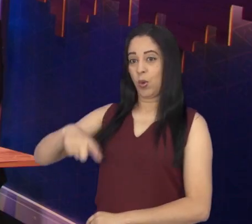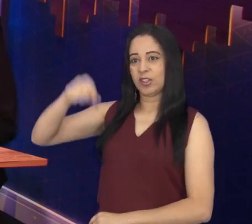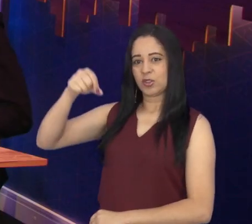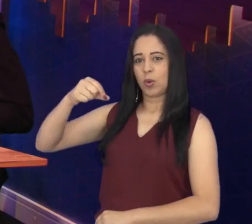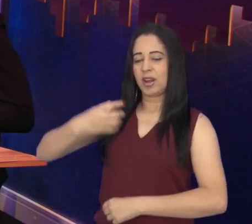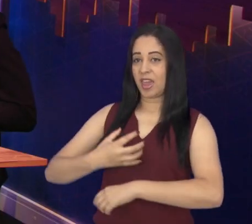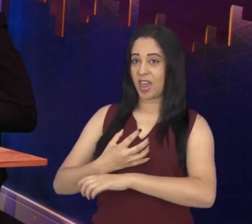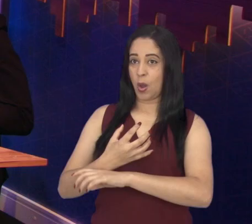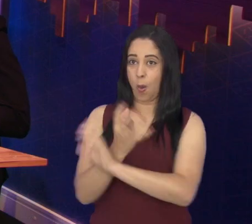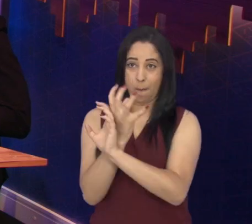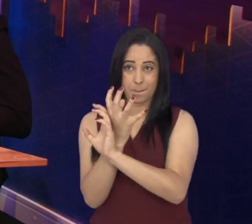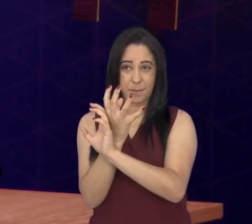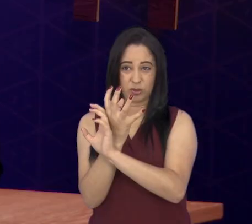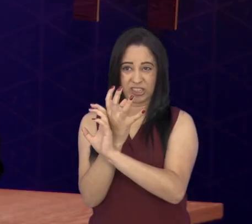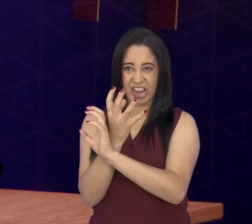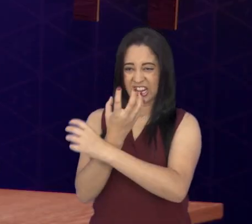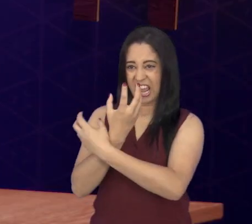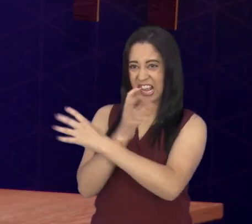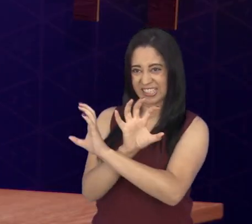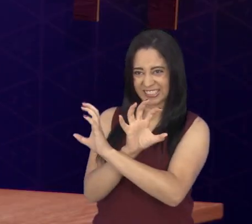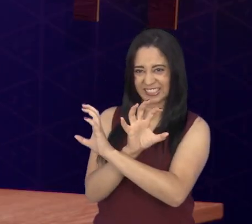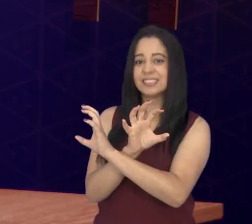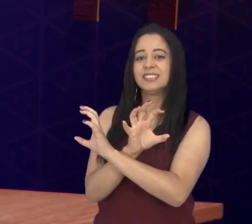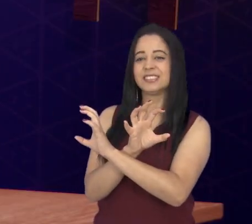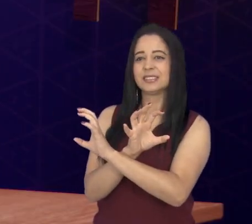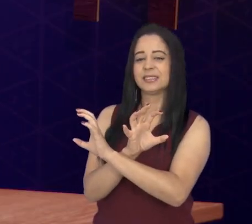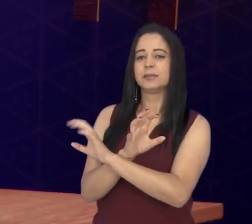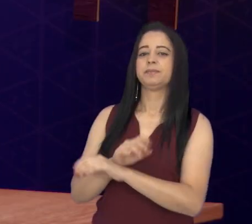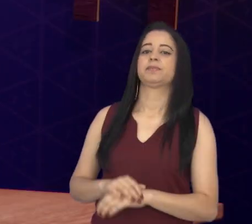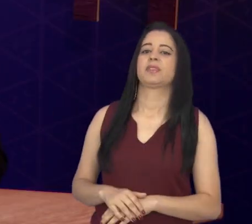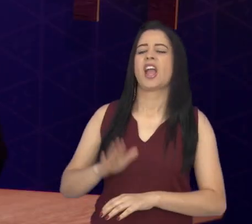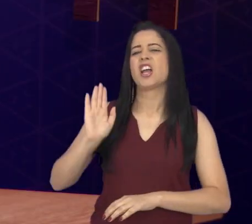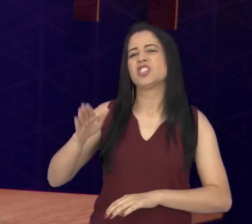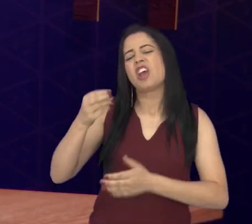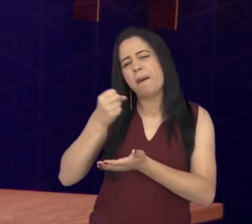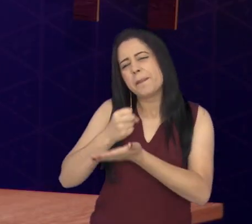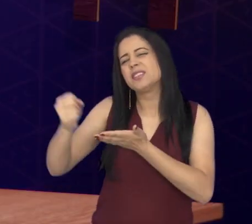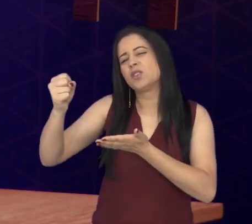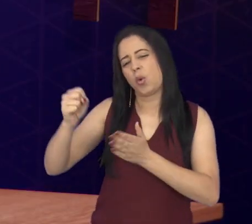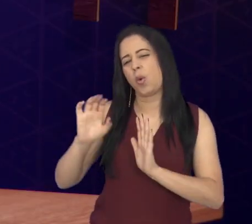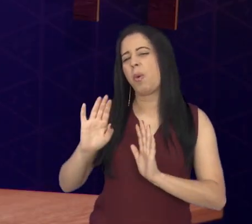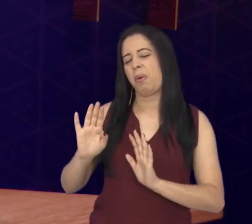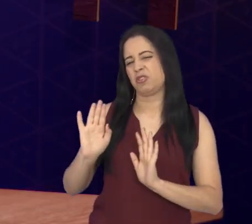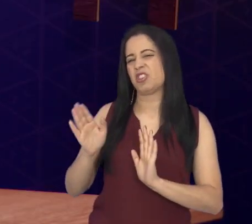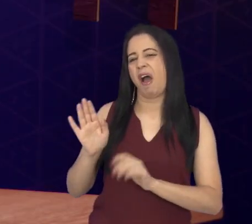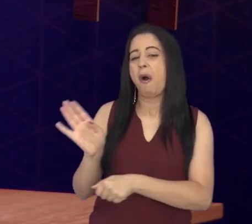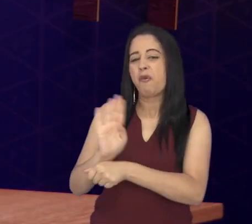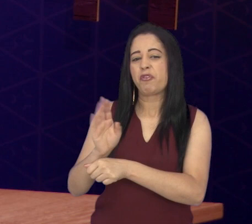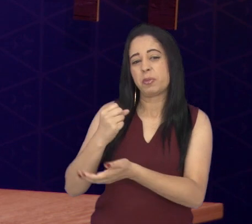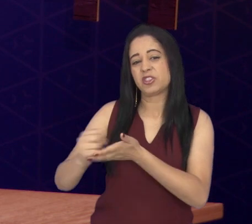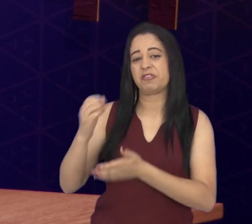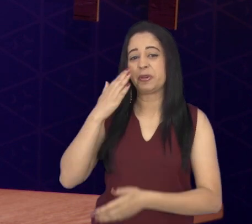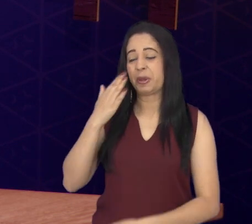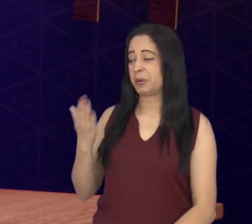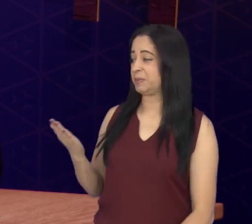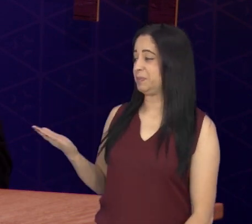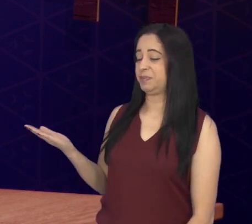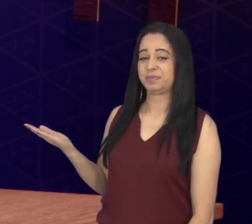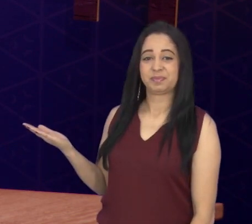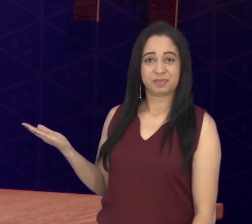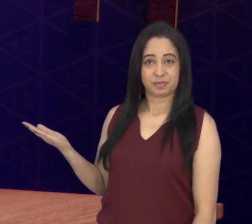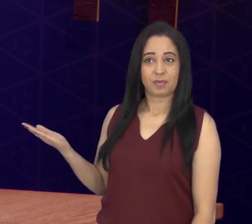Exatamente. O meu escolhido é o Pantera Negra, tô no hype, aí já passou um pouquinho, né, já saiu do